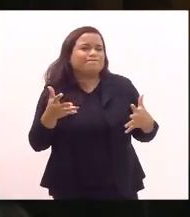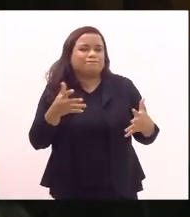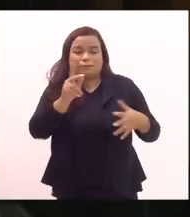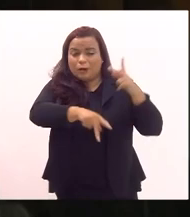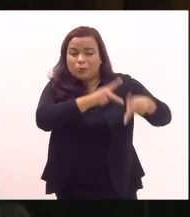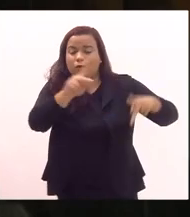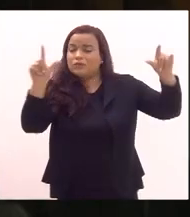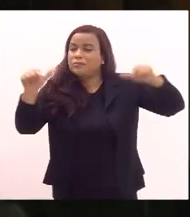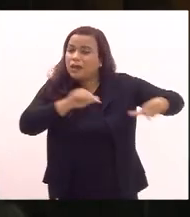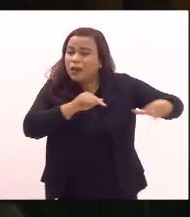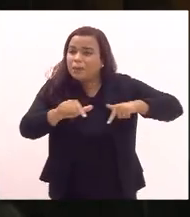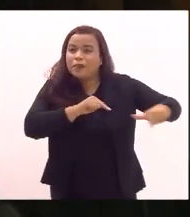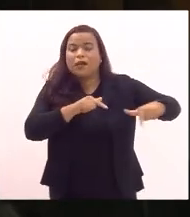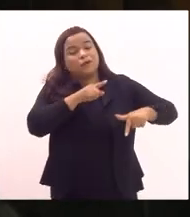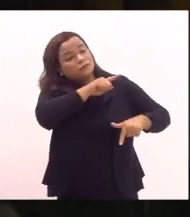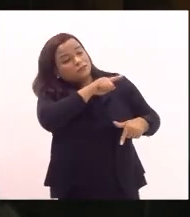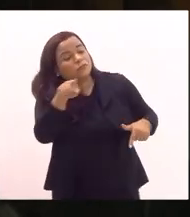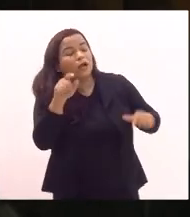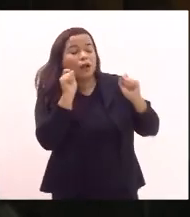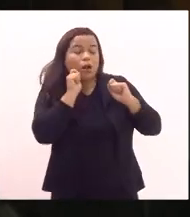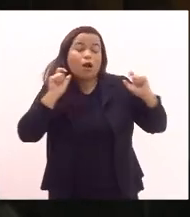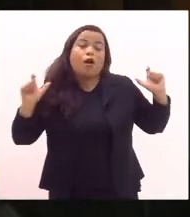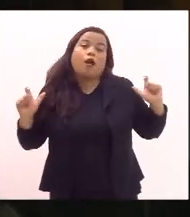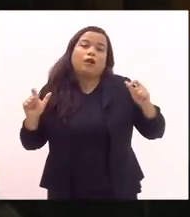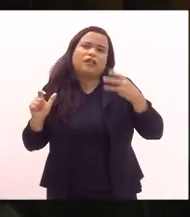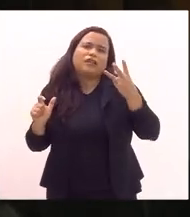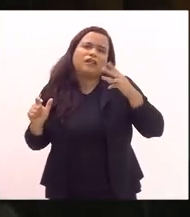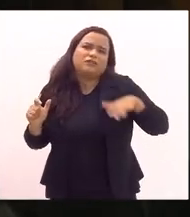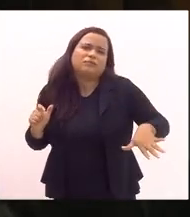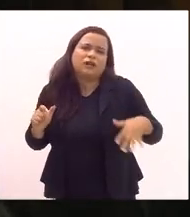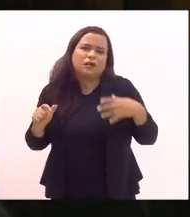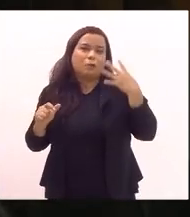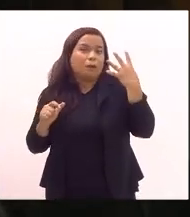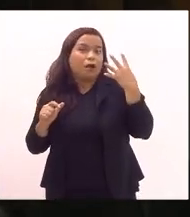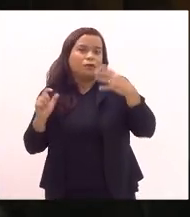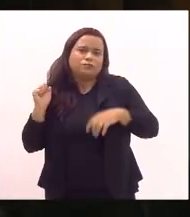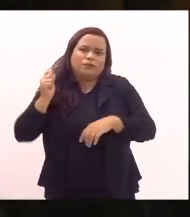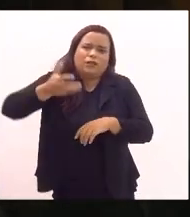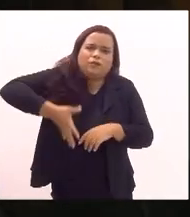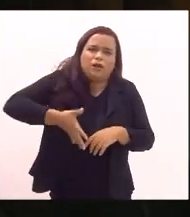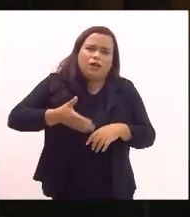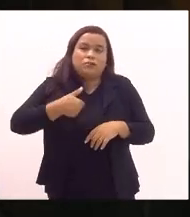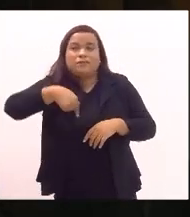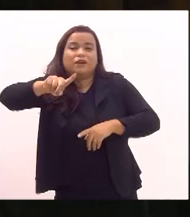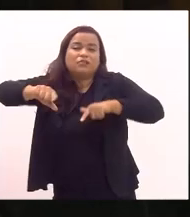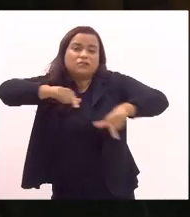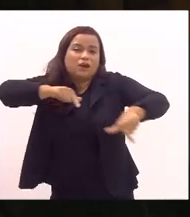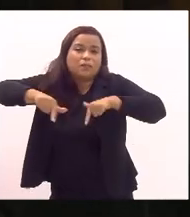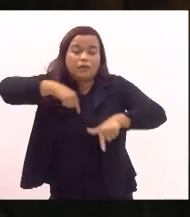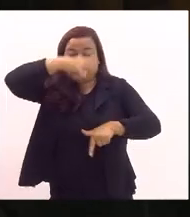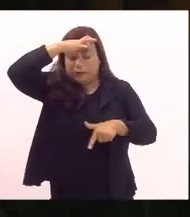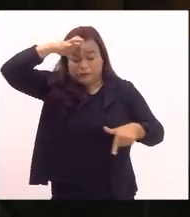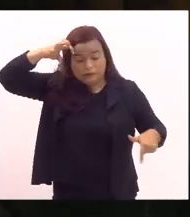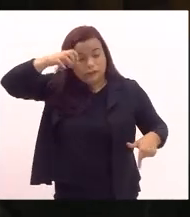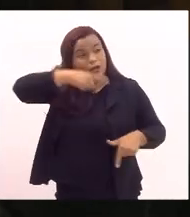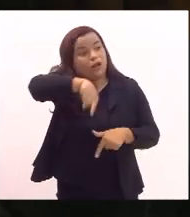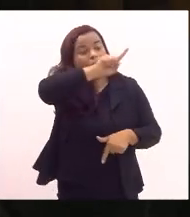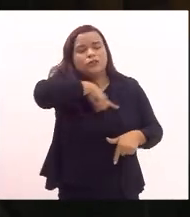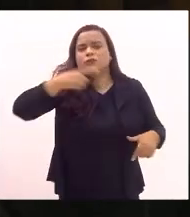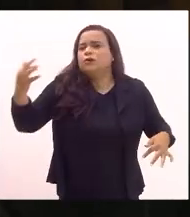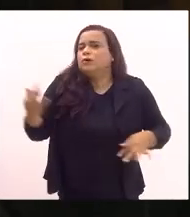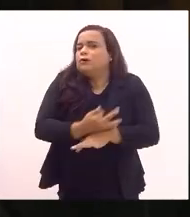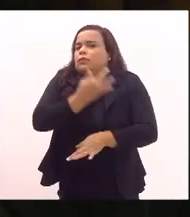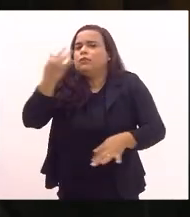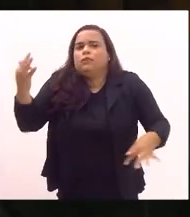trabalhadora aquela que acorda 3:30 4:00 da manhã para ir trabalhar não aguenta mais